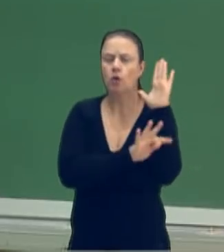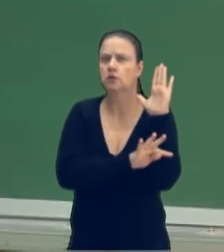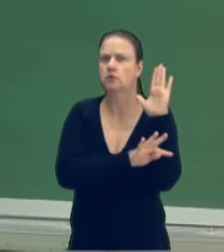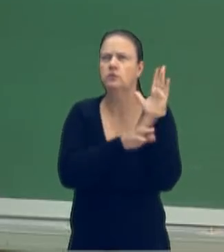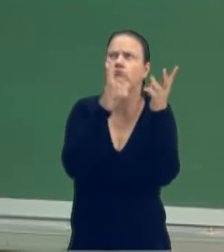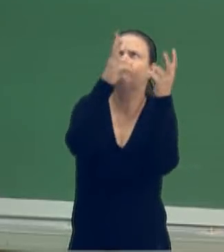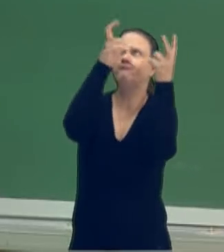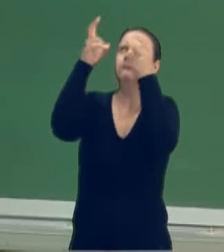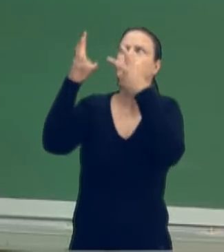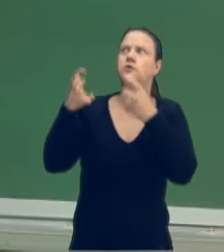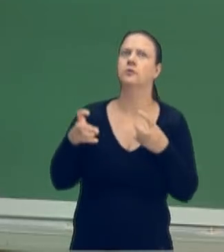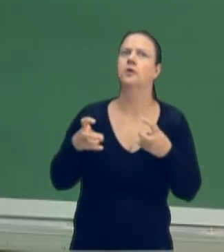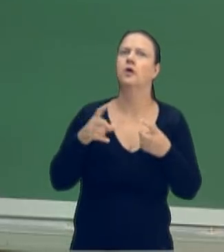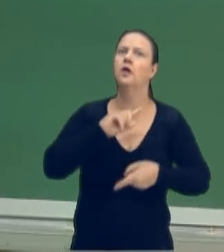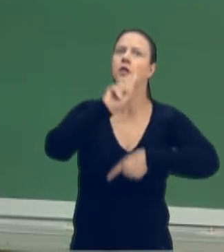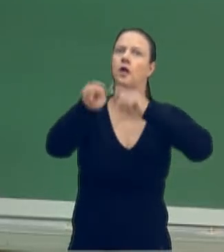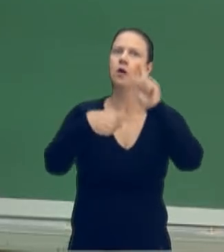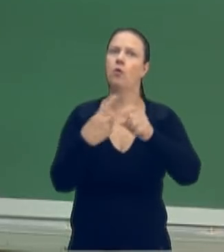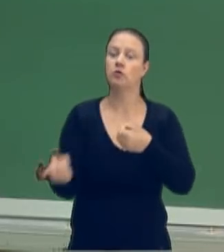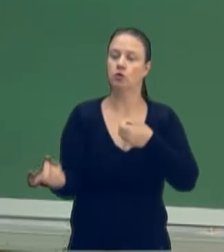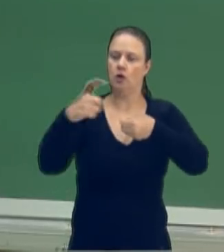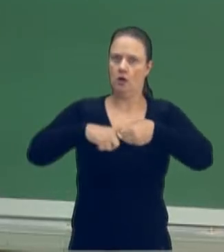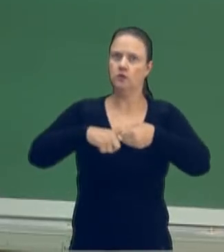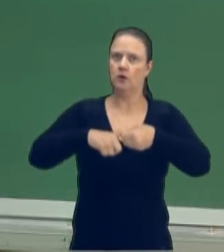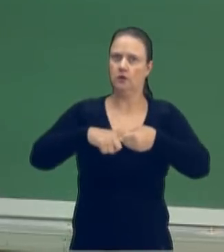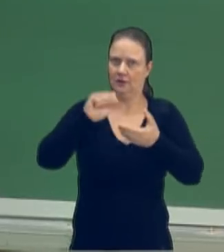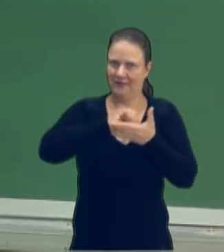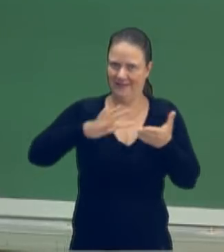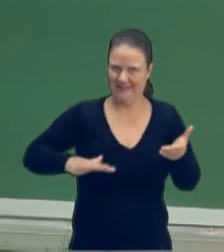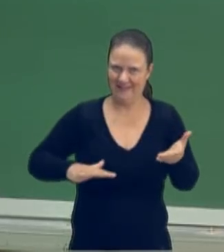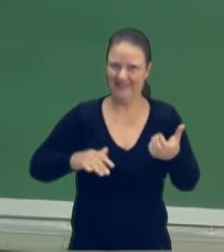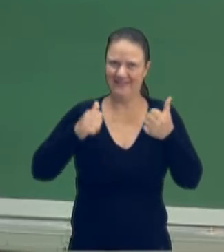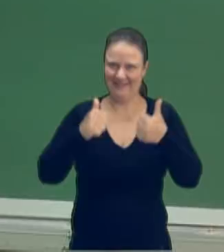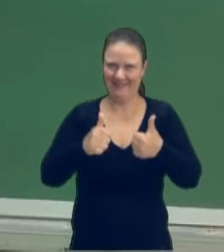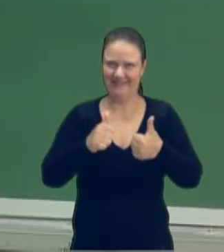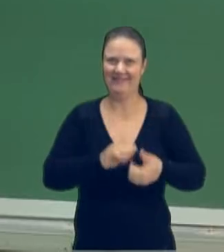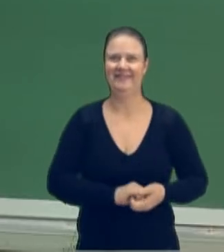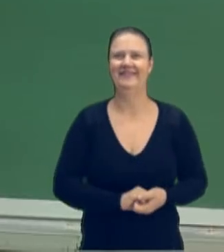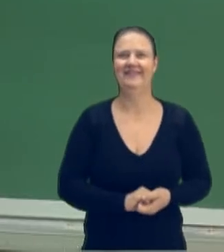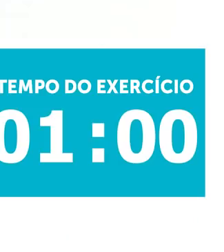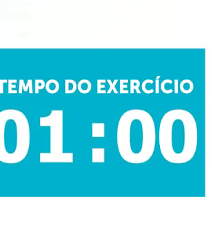vocês estão vendo. Daqui a pouquinho nós vamos ter a nossa primeira atividade.